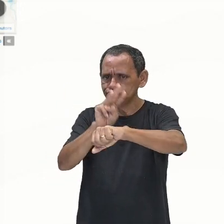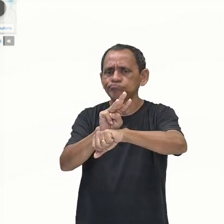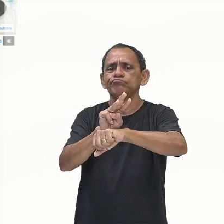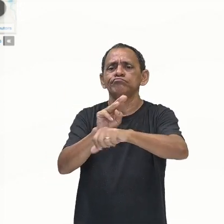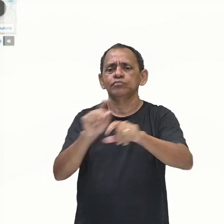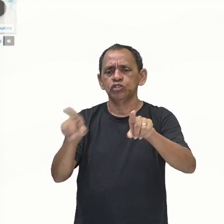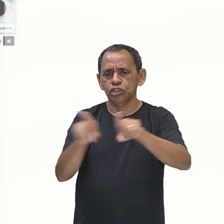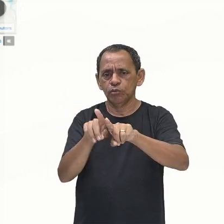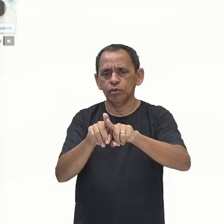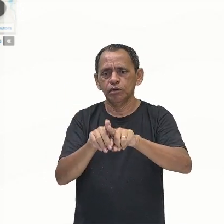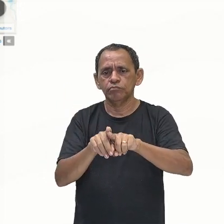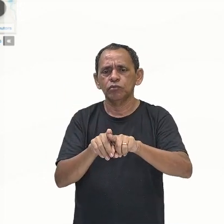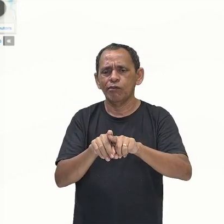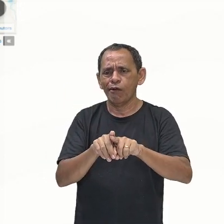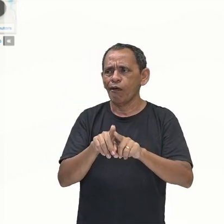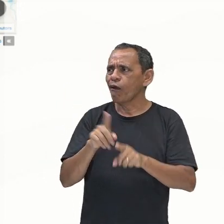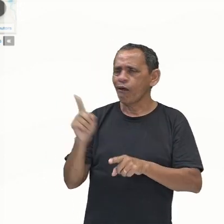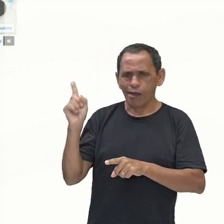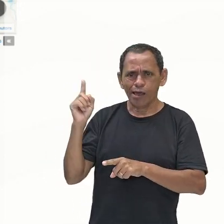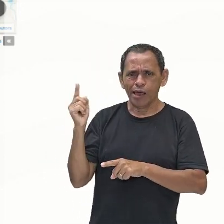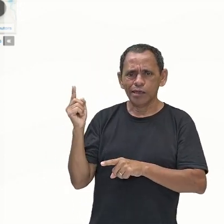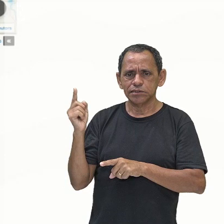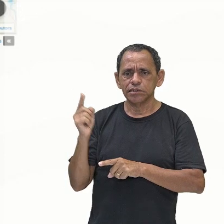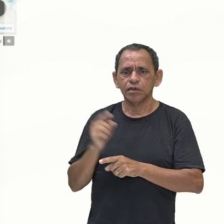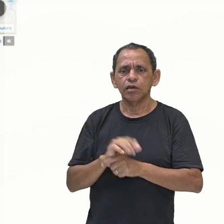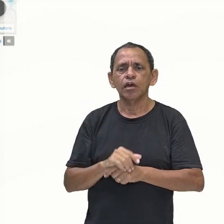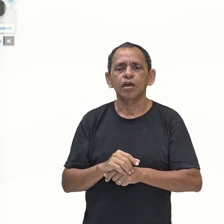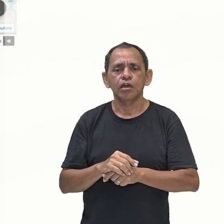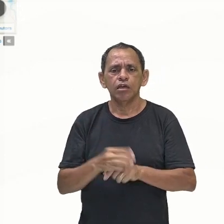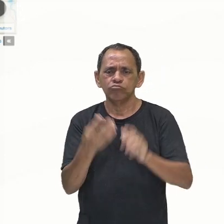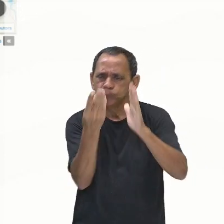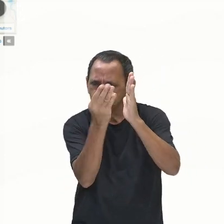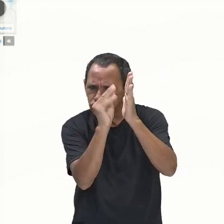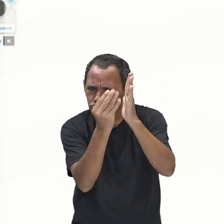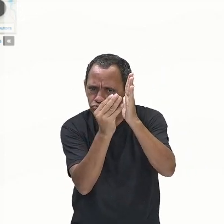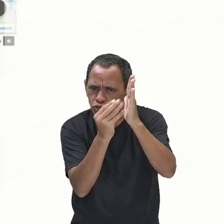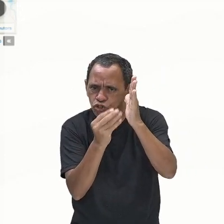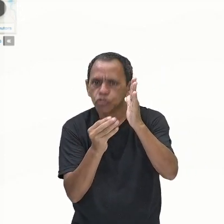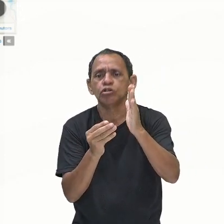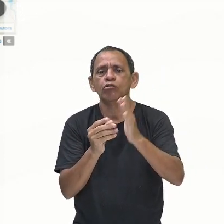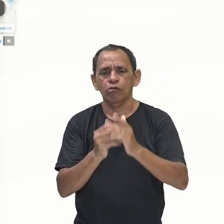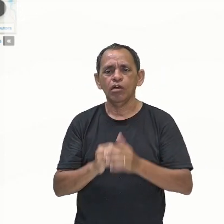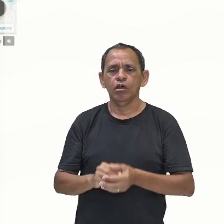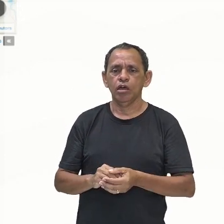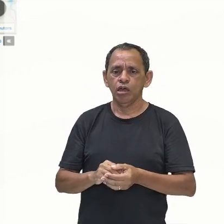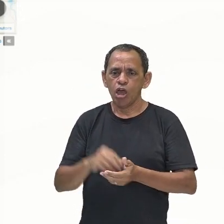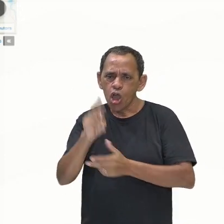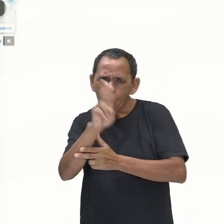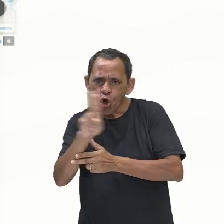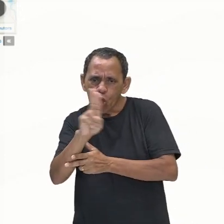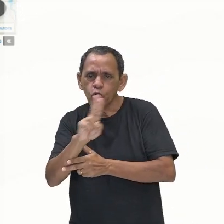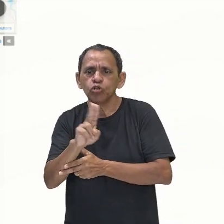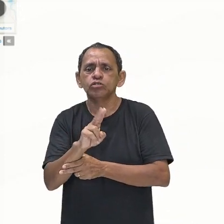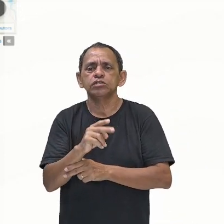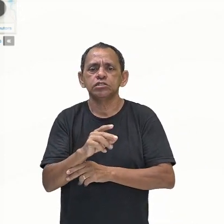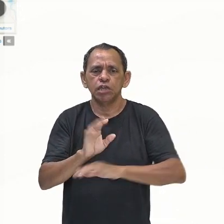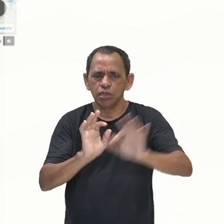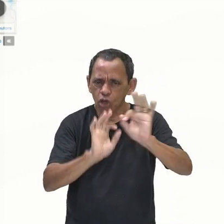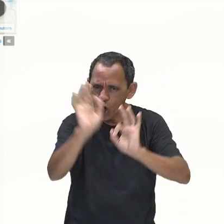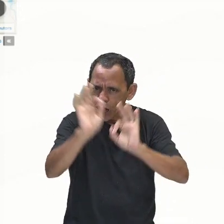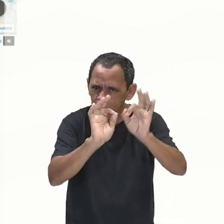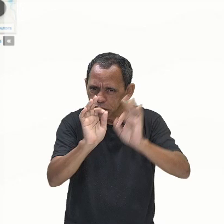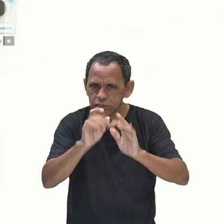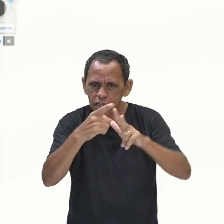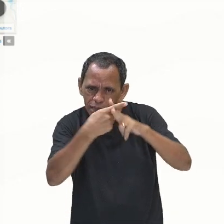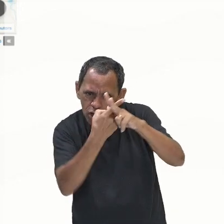eu que implementei, aqui sobre a região metropolitana de Manaus, como você está vendo. Cada cor diferente